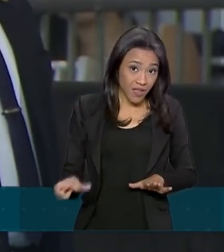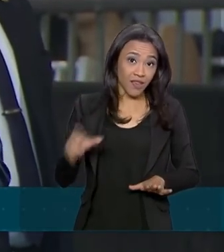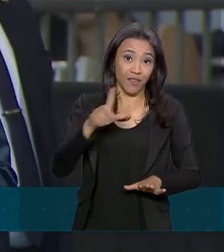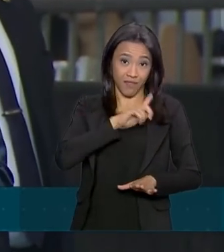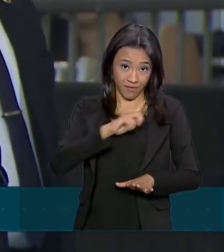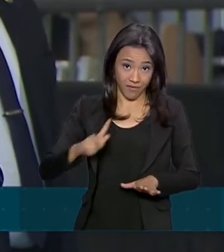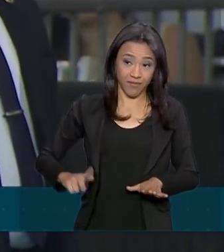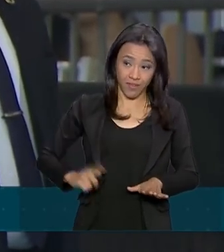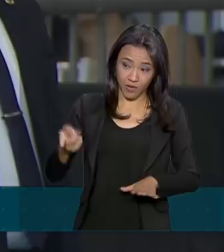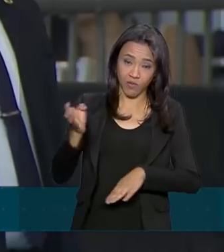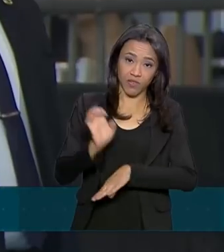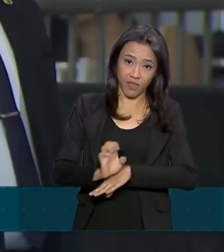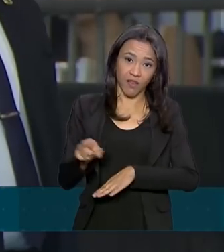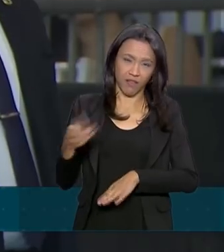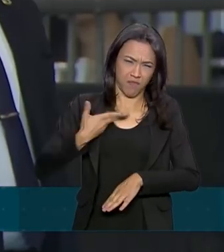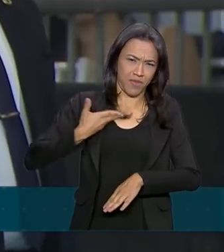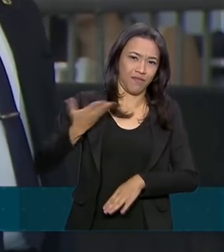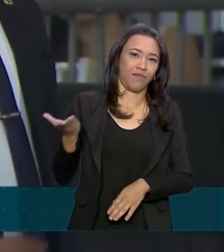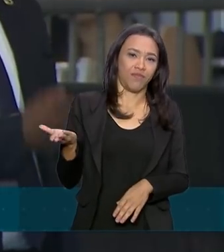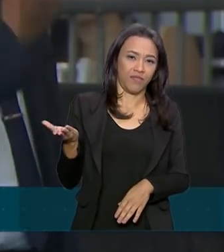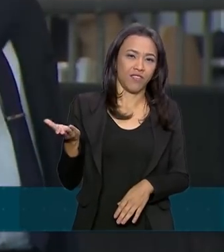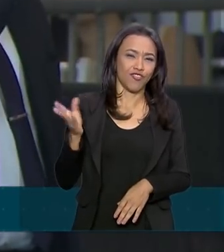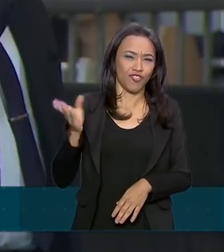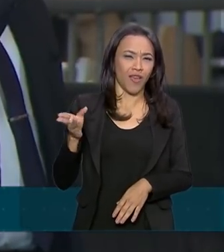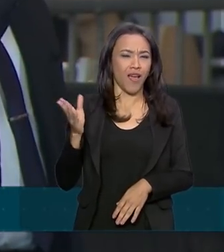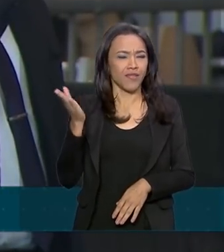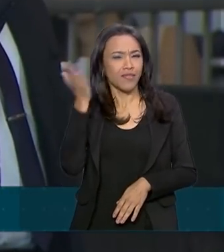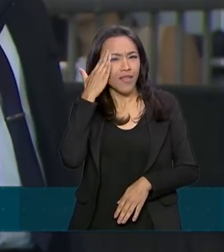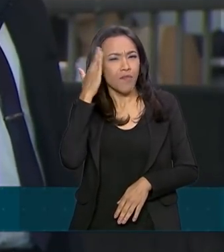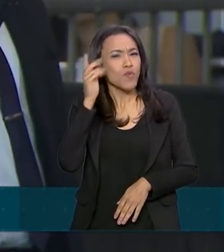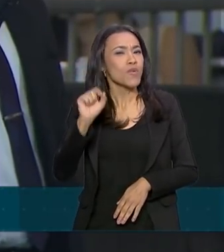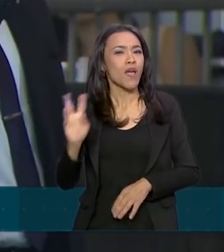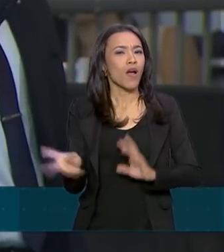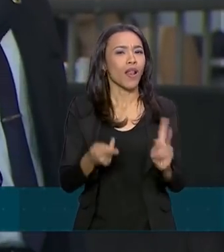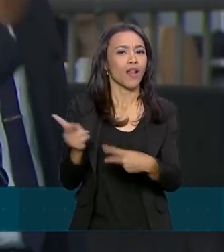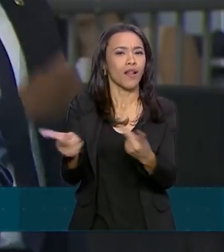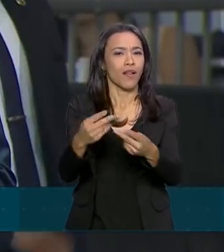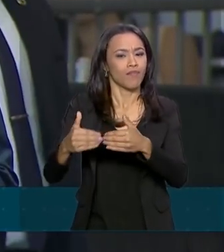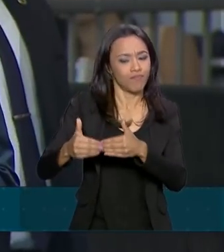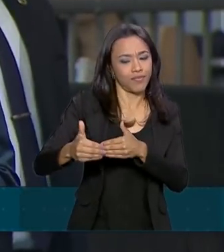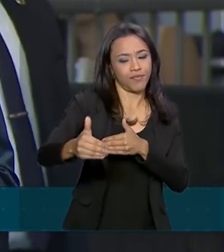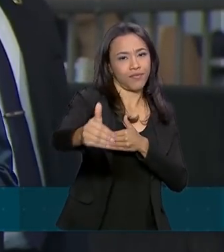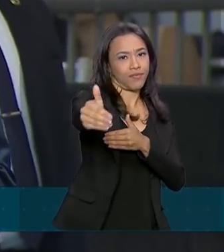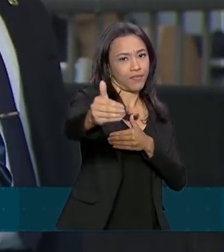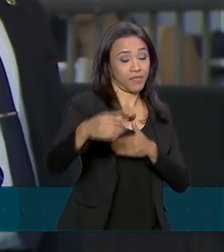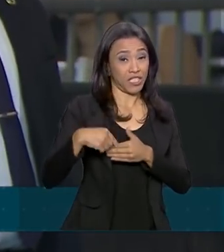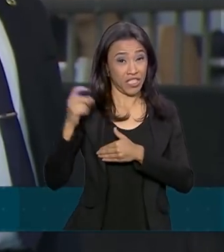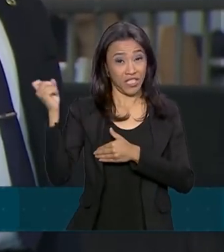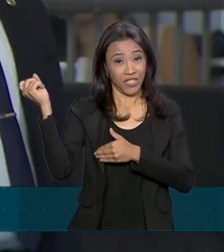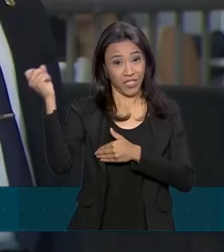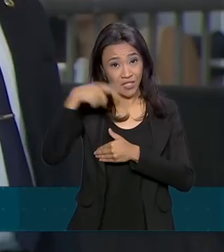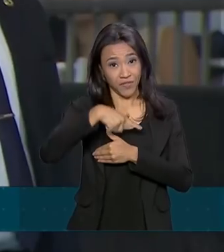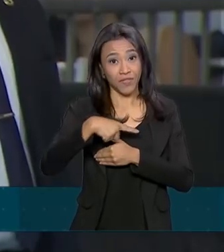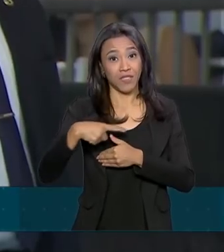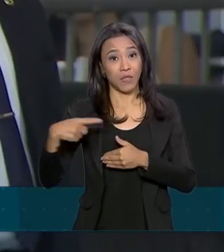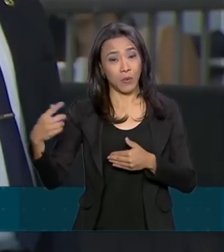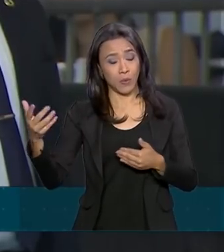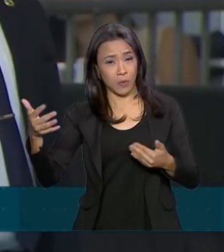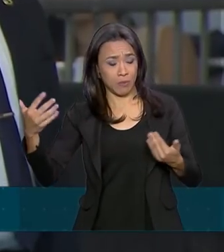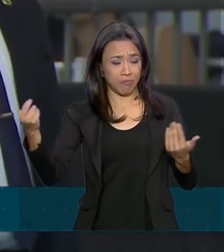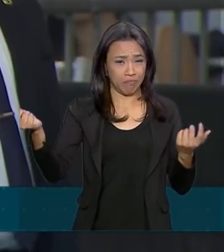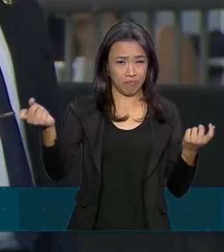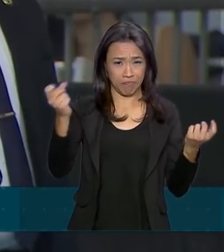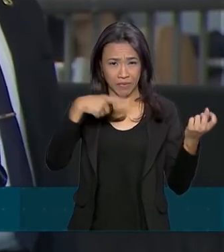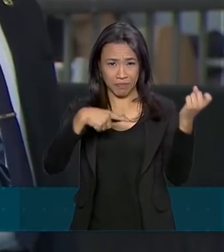amigo, já antevia o que teríamos pela frente, os dias nebulosos que a pátria